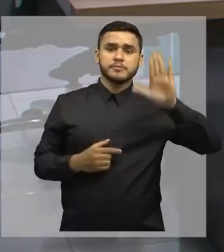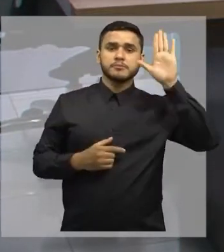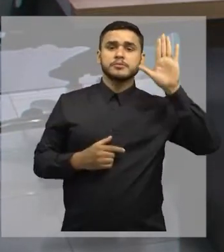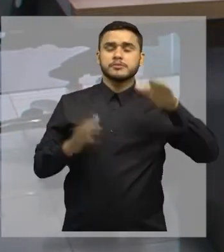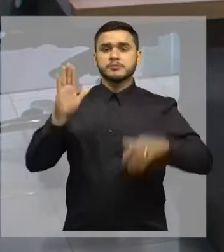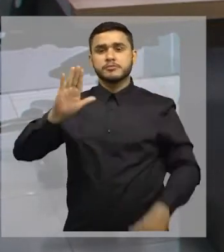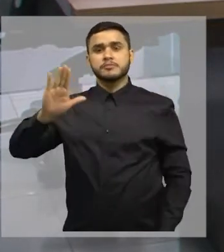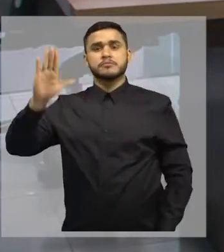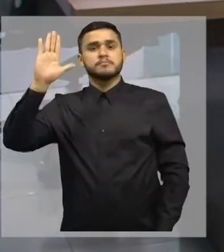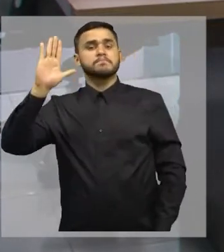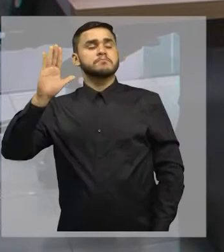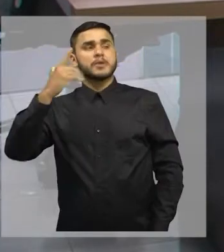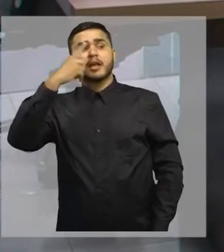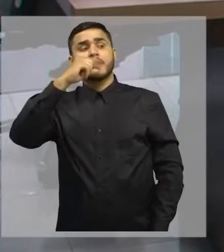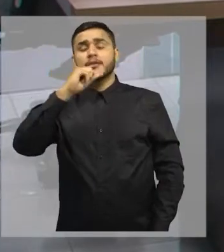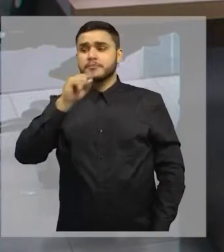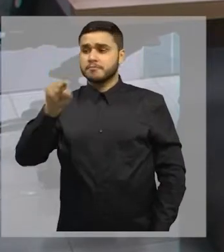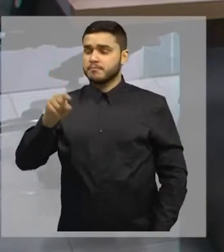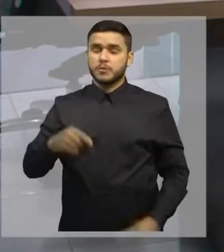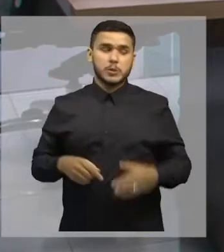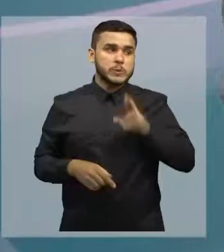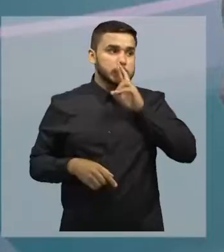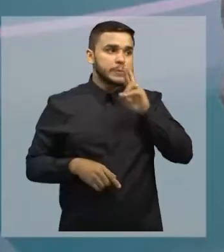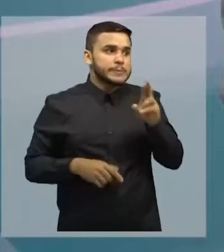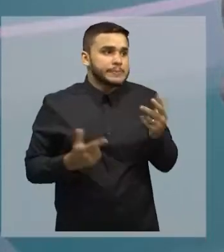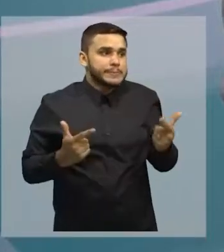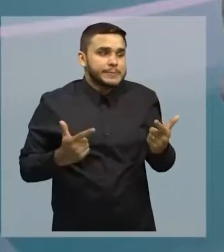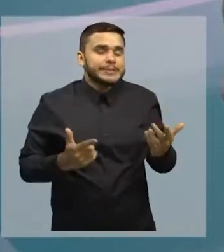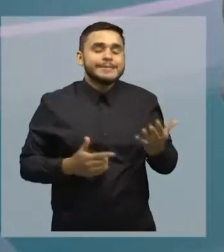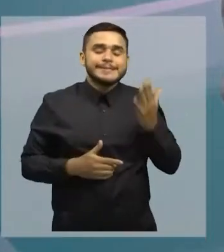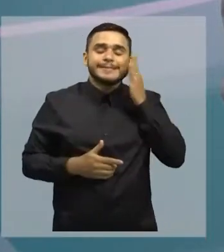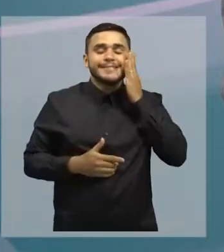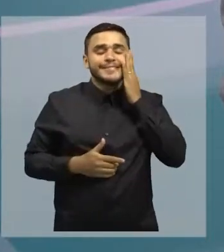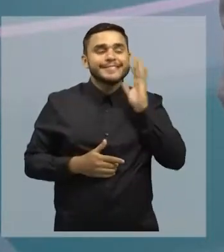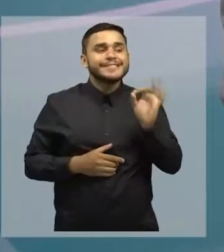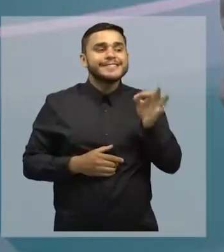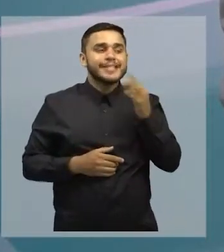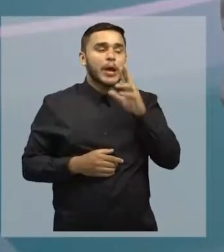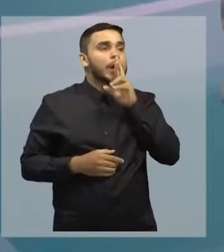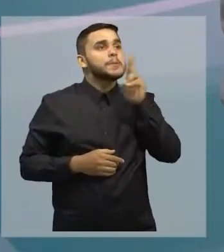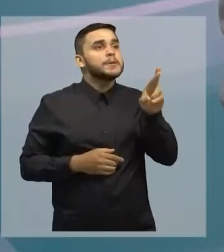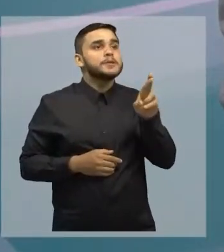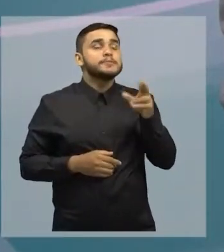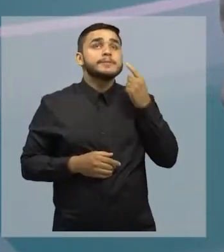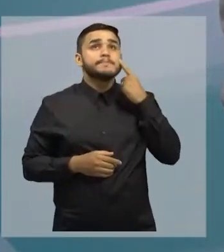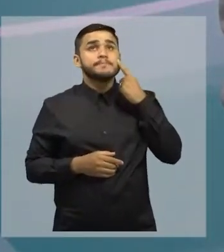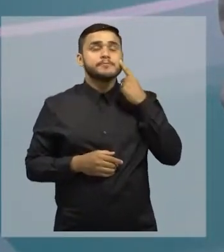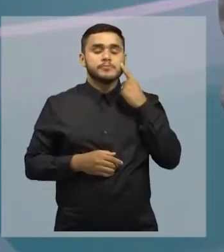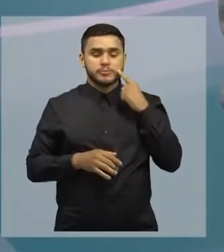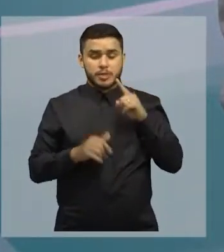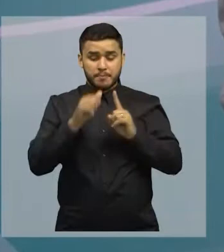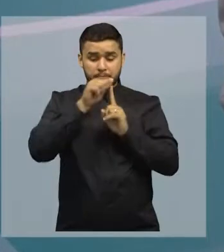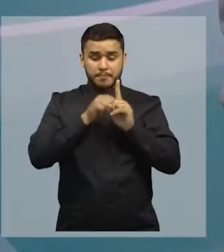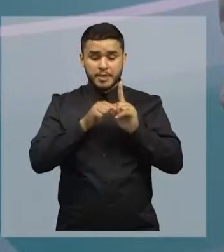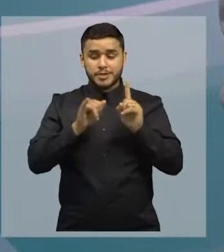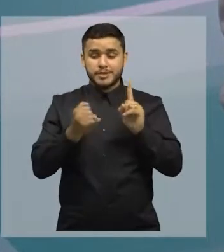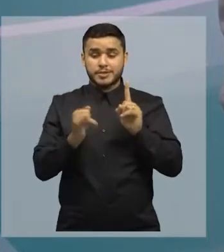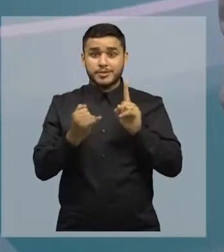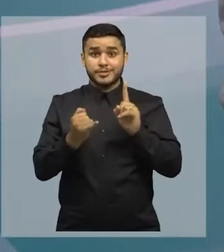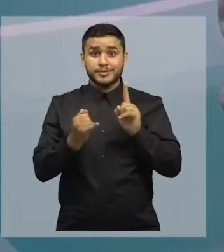estava pensando era exatamente isso, não. A gente está discutindo agora em janeiro e nem os principais atores têm ideia do que vai